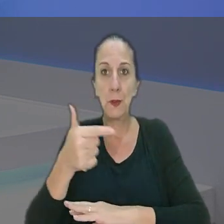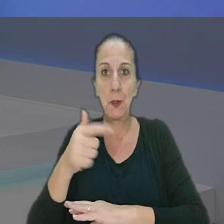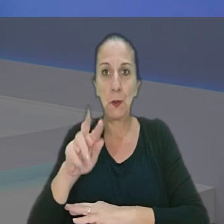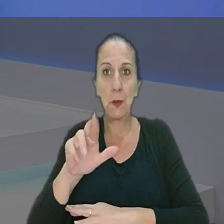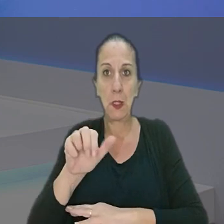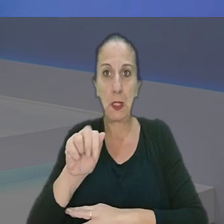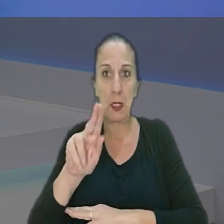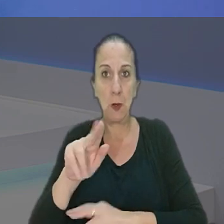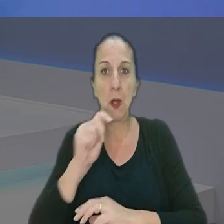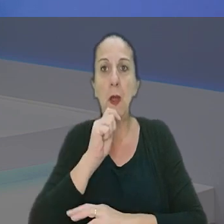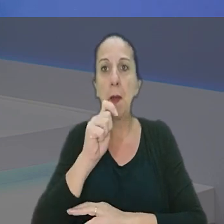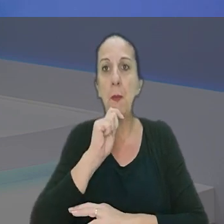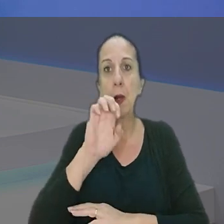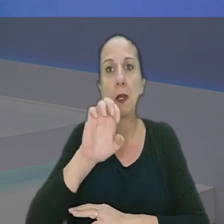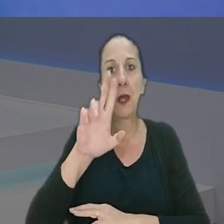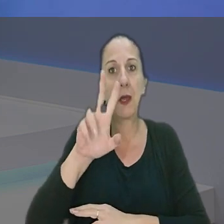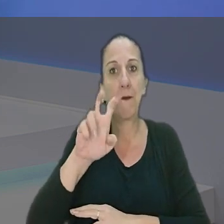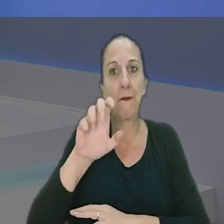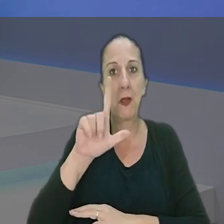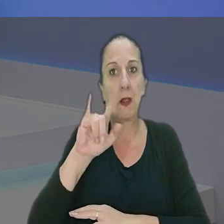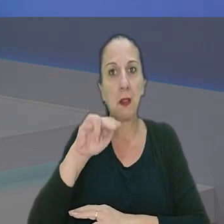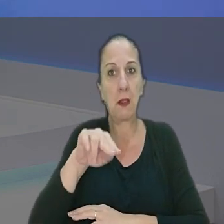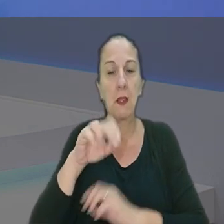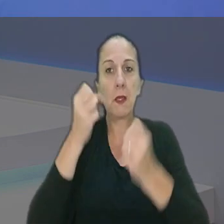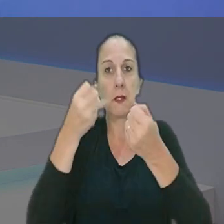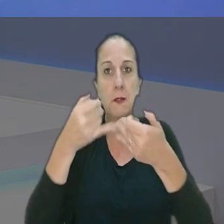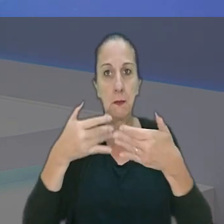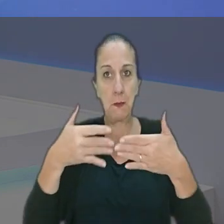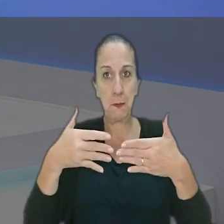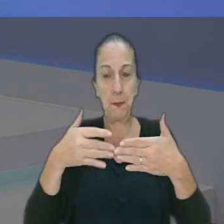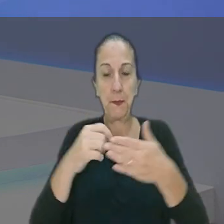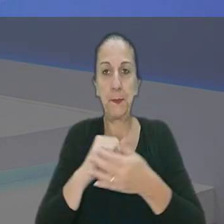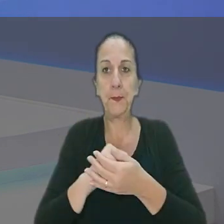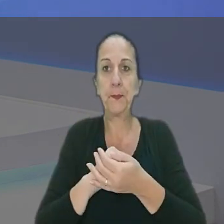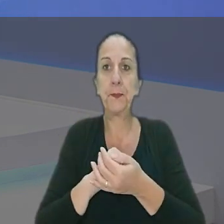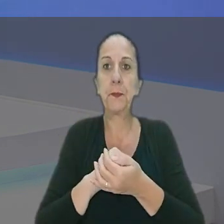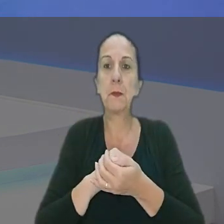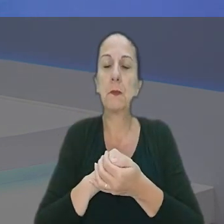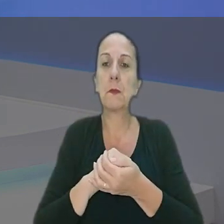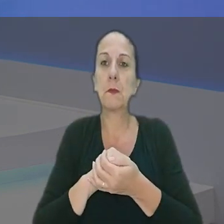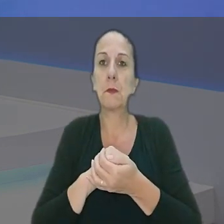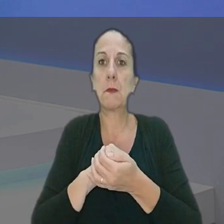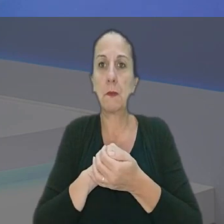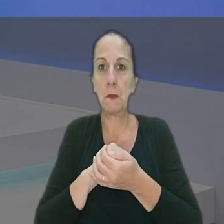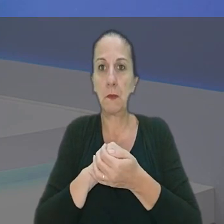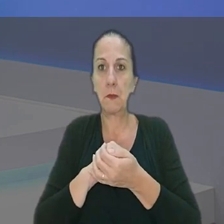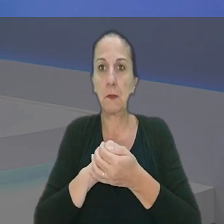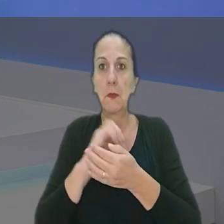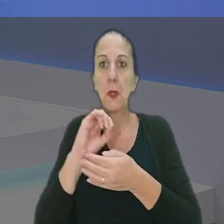decisão de segundo grau. A repórter Evne Araújo explica esse caso para a gente. Oi, Evne.